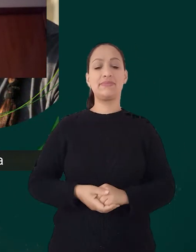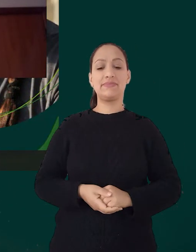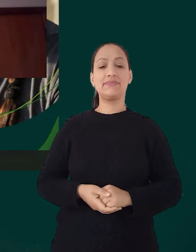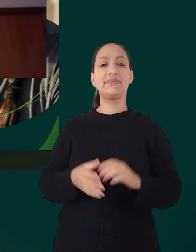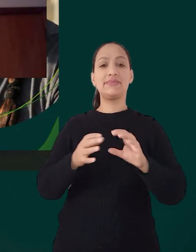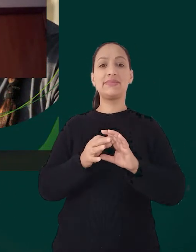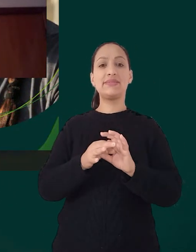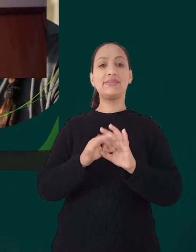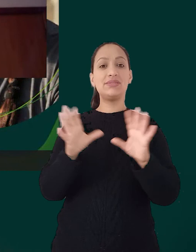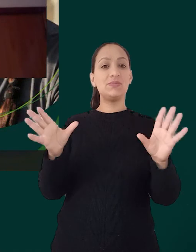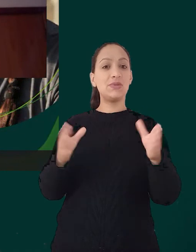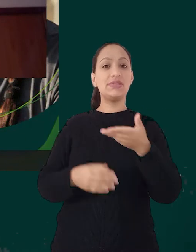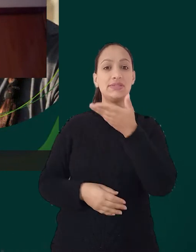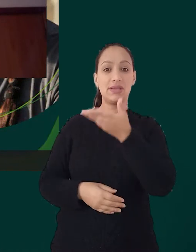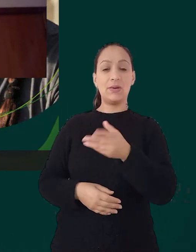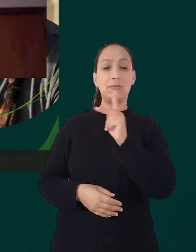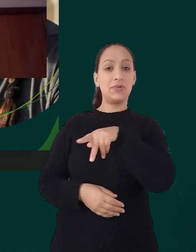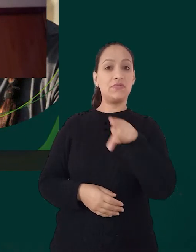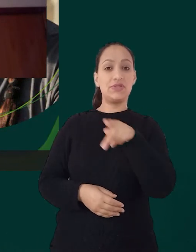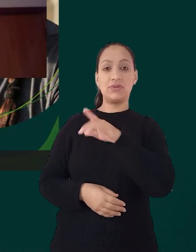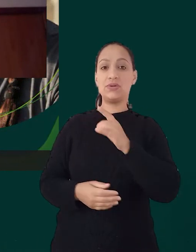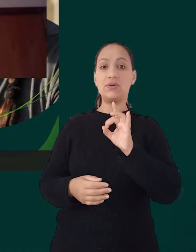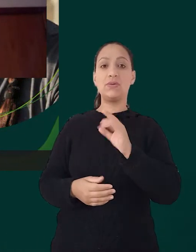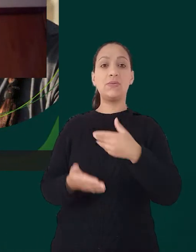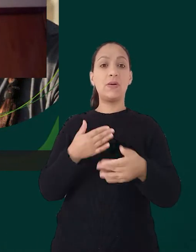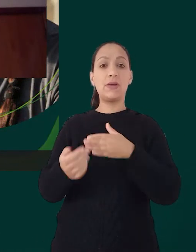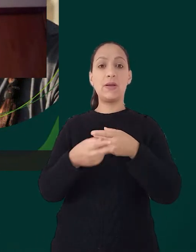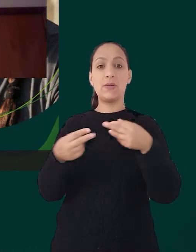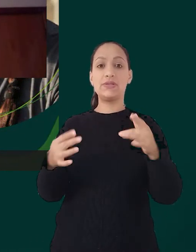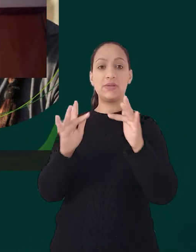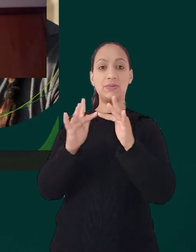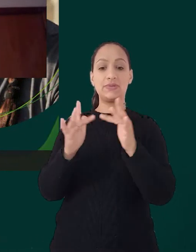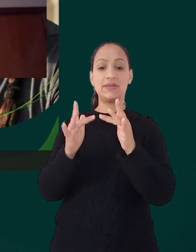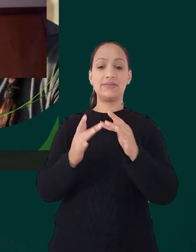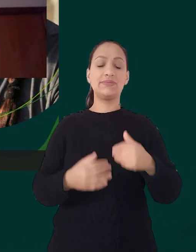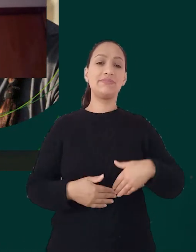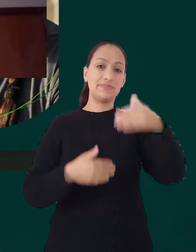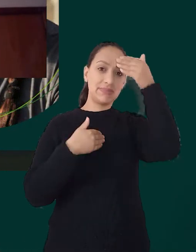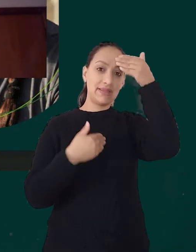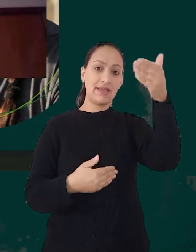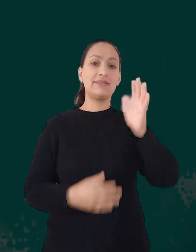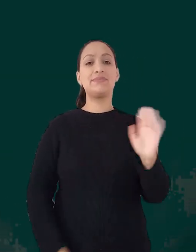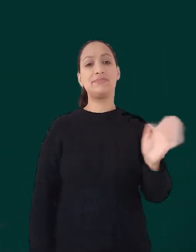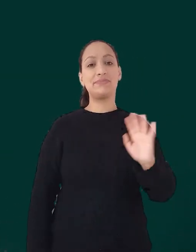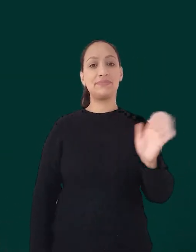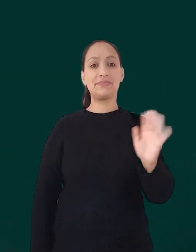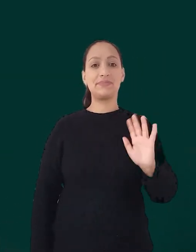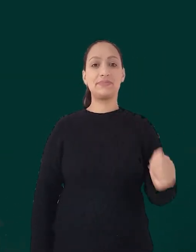disposição, pessoal. Qualquer coisa, entrar em contato. Muito obrigado. Muito obrigado. Tchau, tchau.